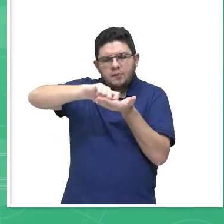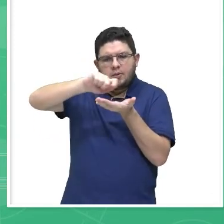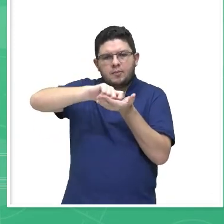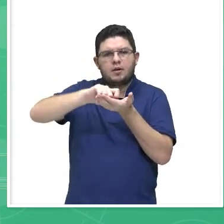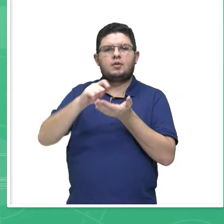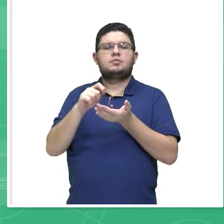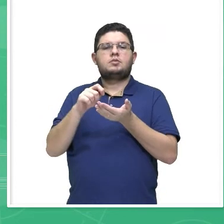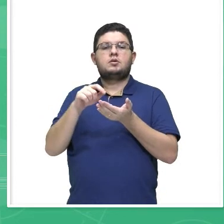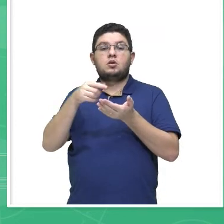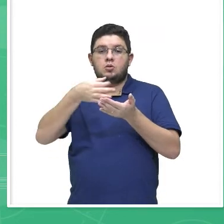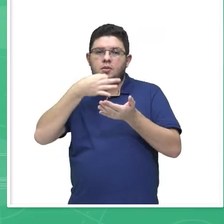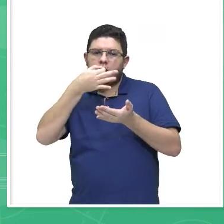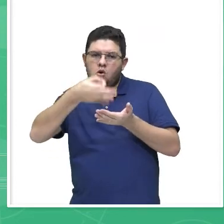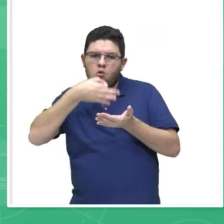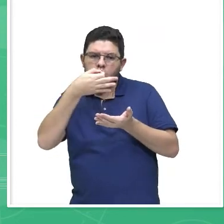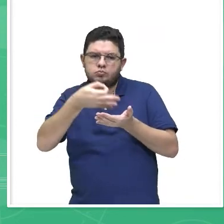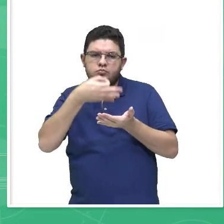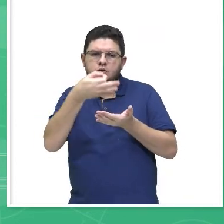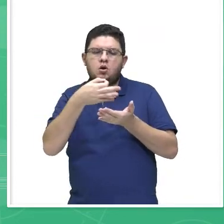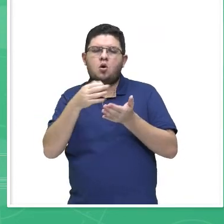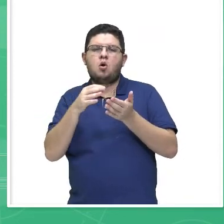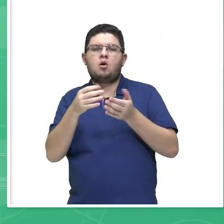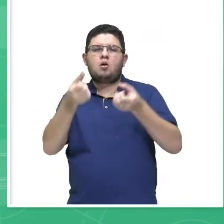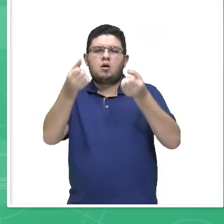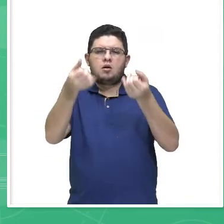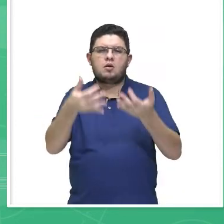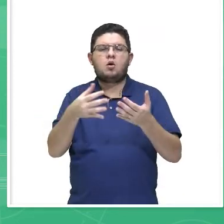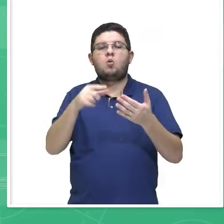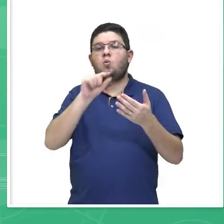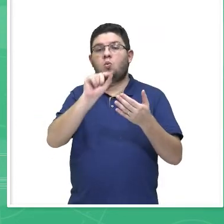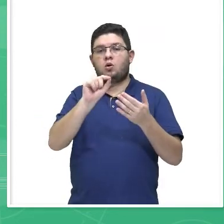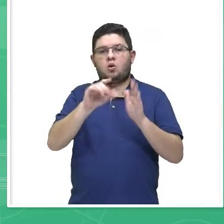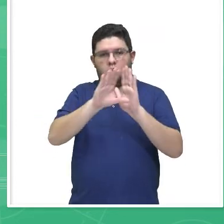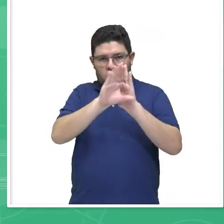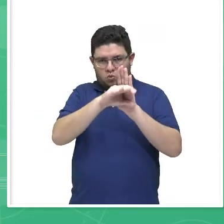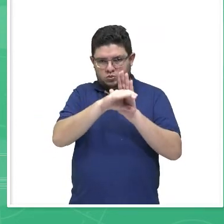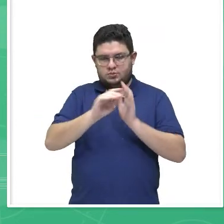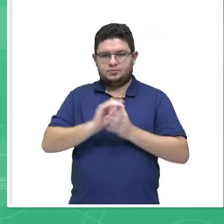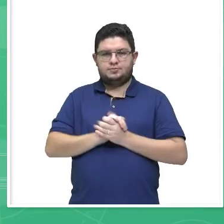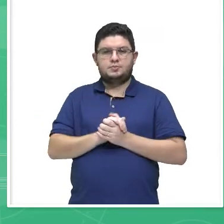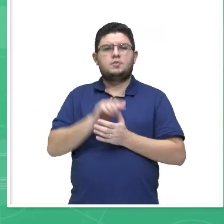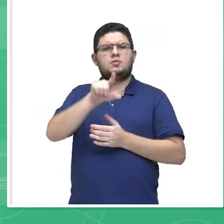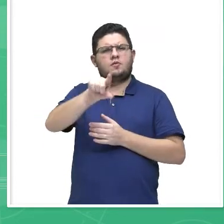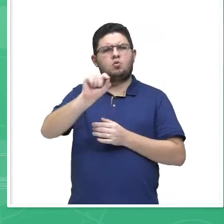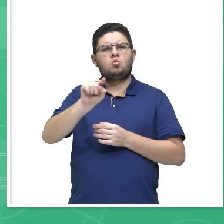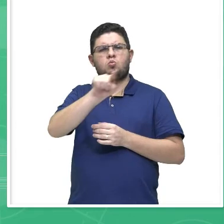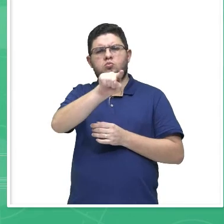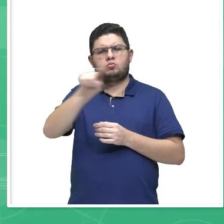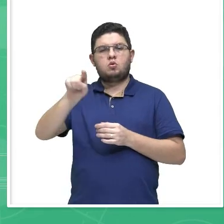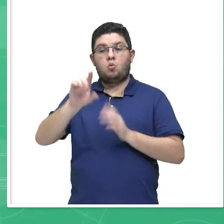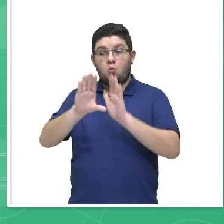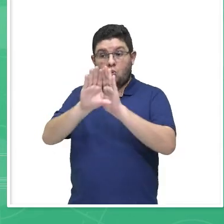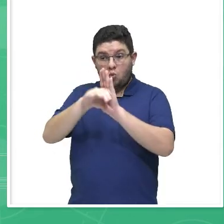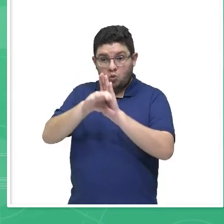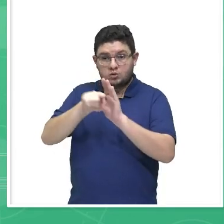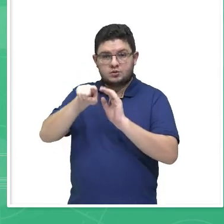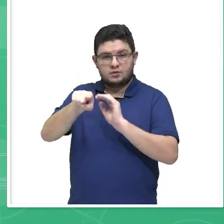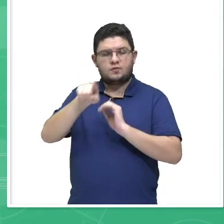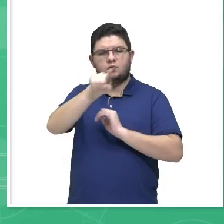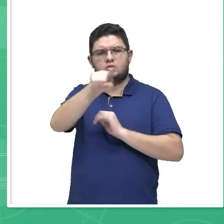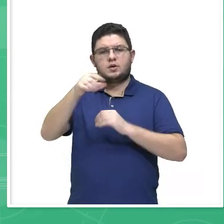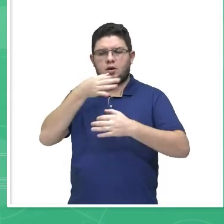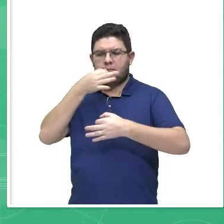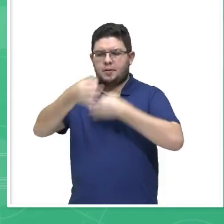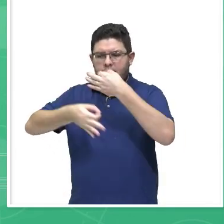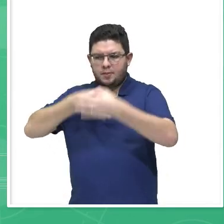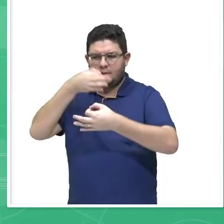desses conceitos. Você vai escolher um conceito que nós apresentamos em nossa aula de hoje e vai fazer um breve